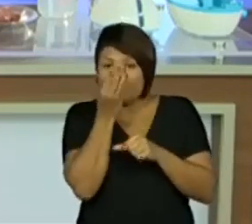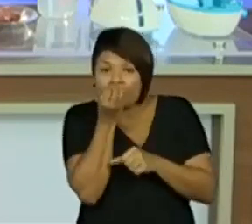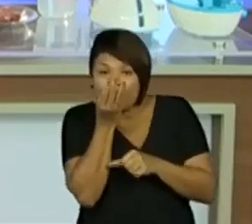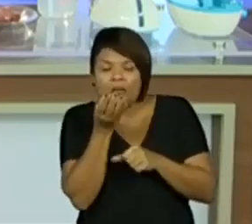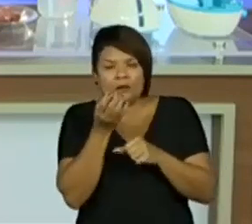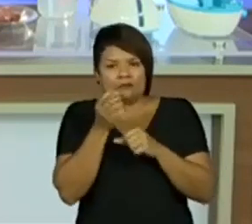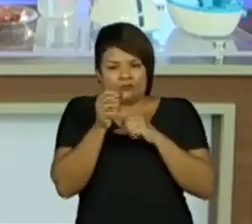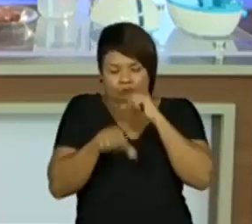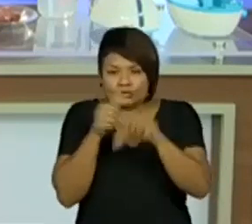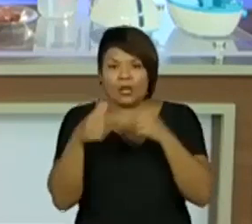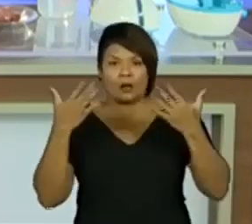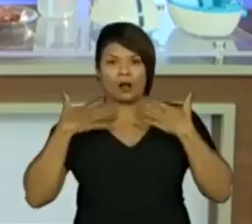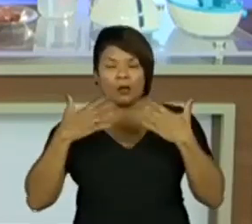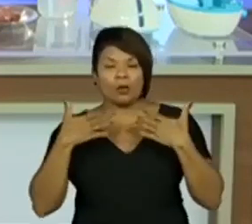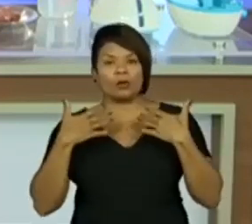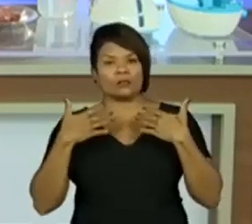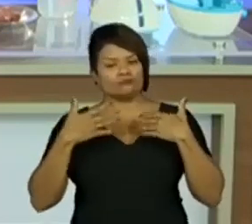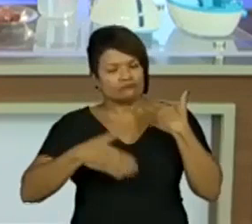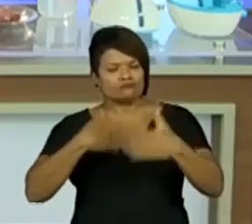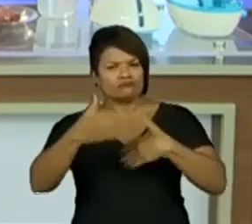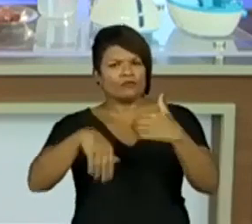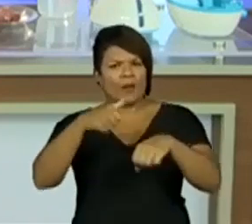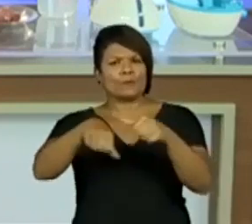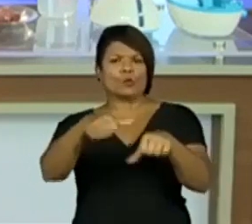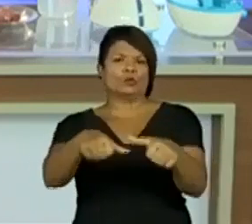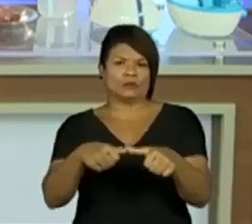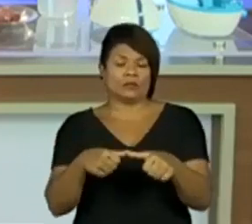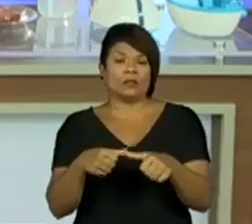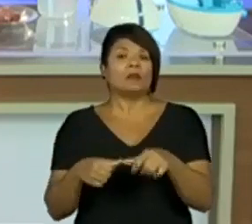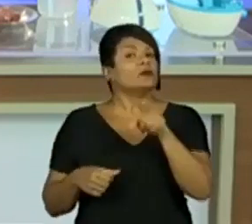e assim sucessivamente. E vocês